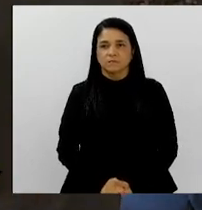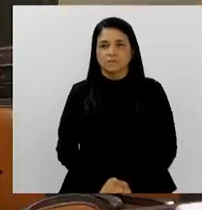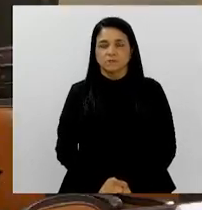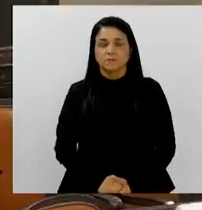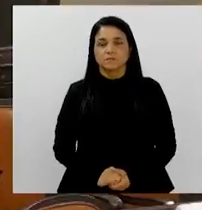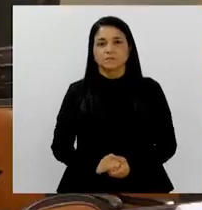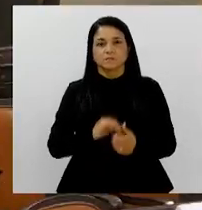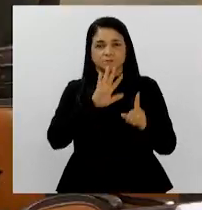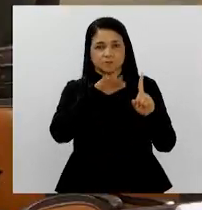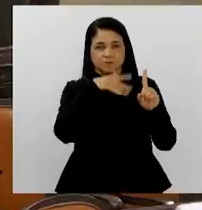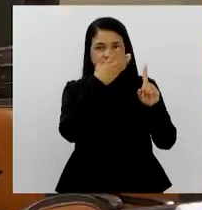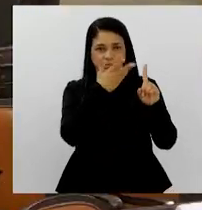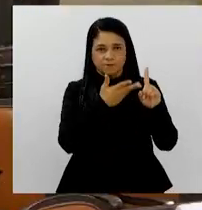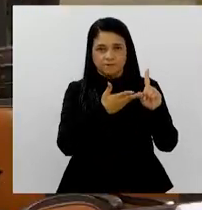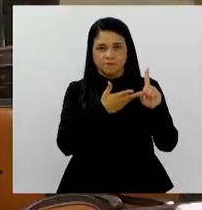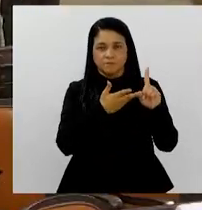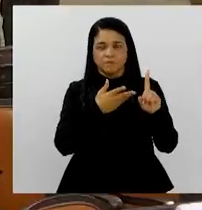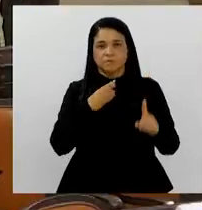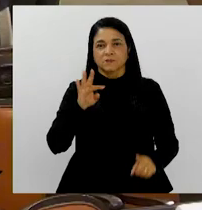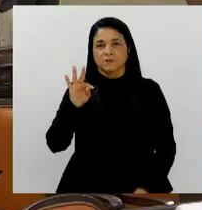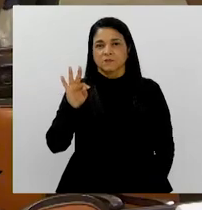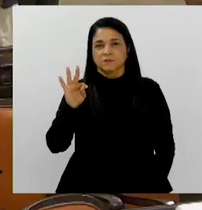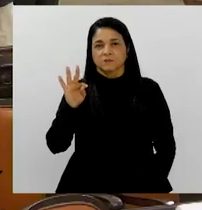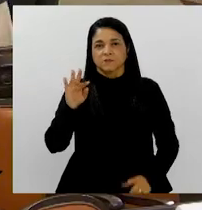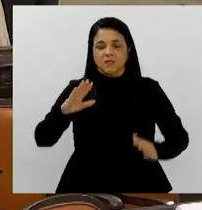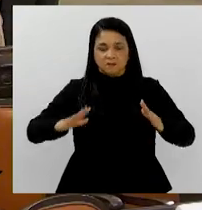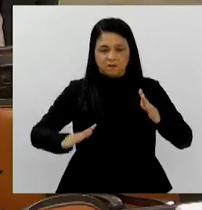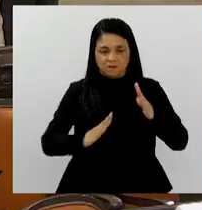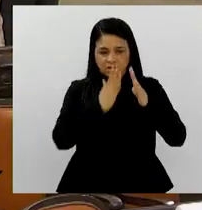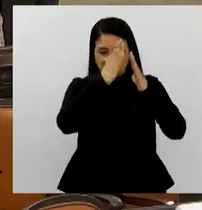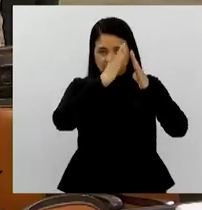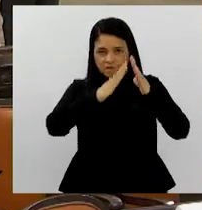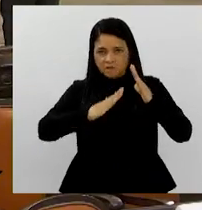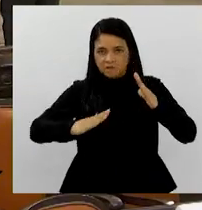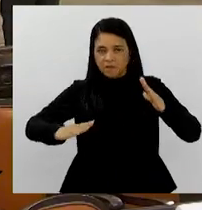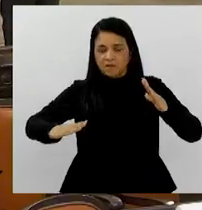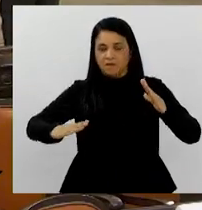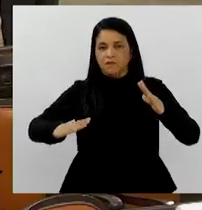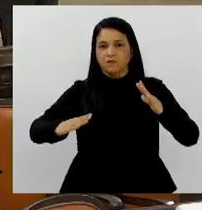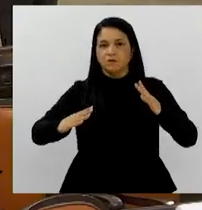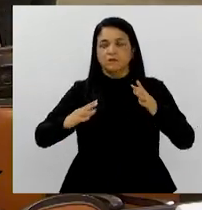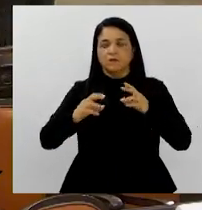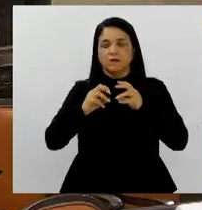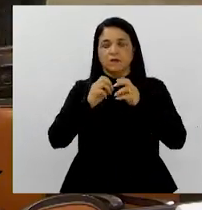Próximo agraciado, Terreiro Ilê Axé Omiojuaro.